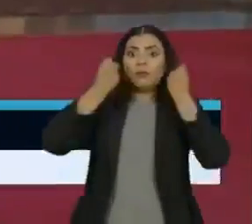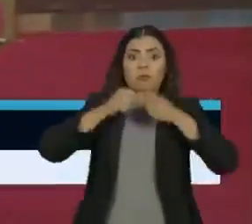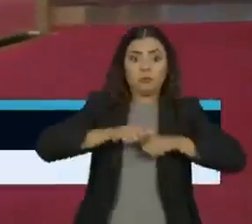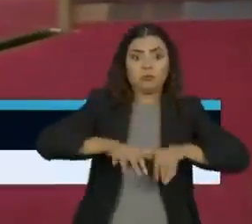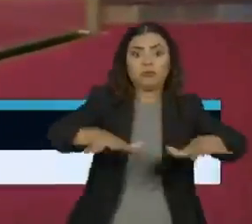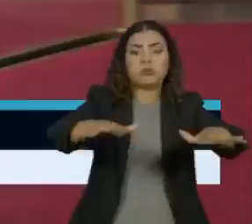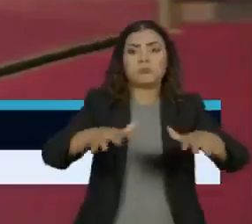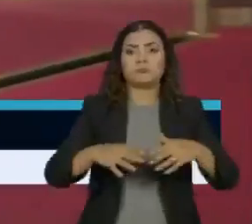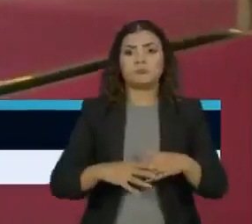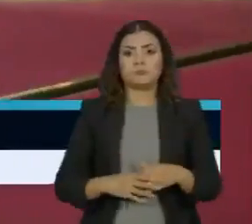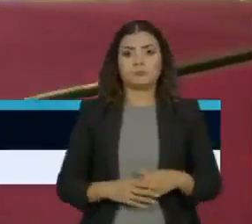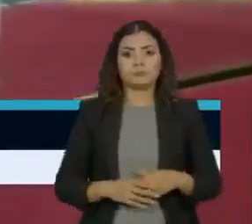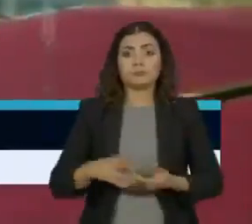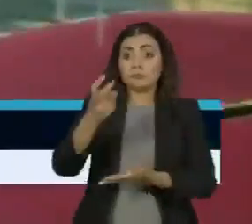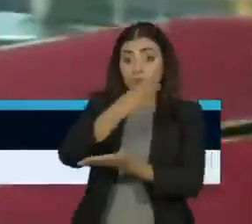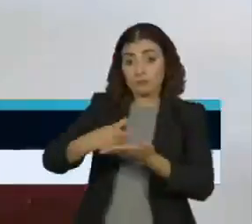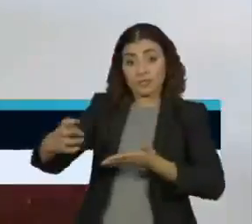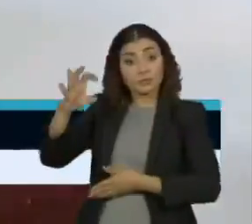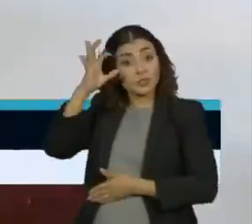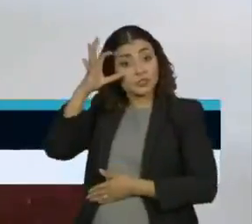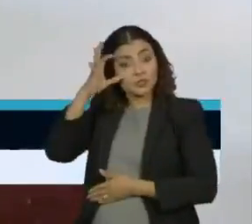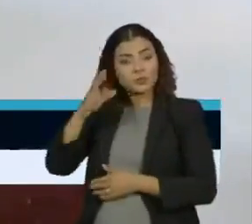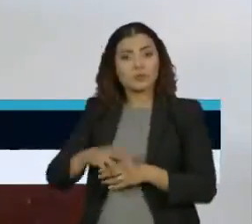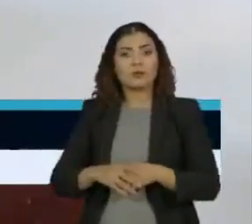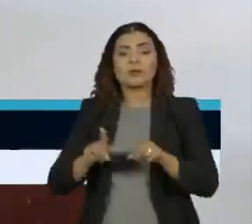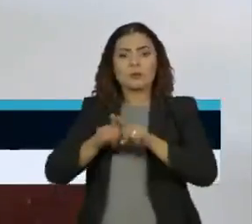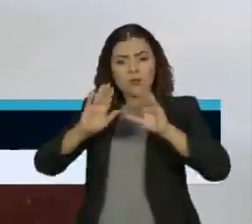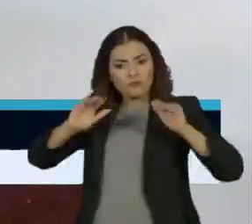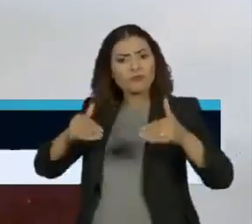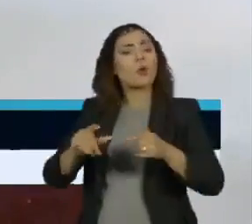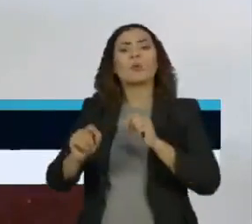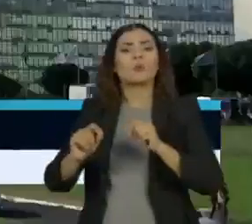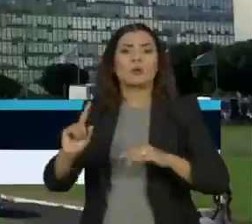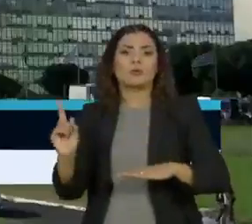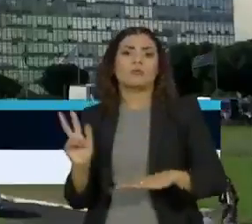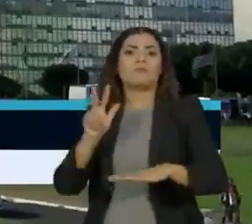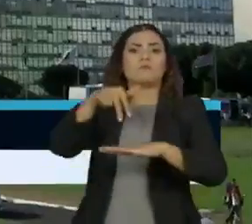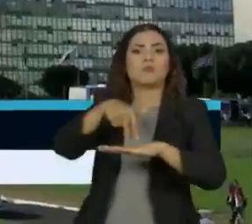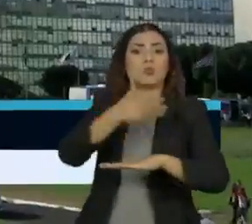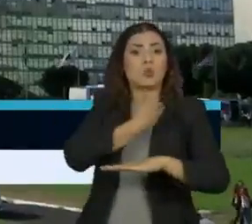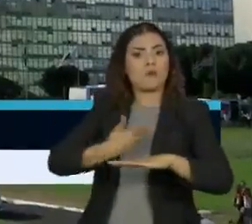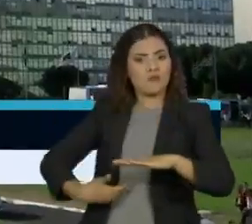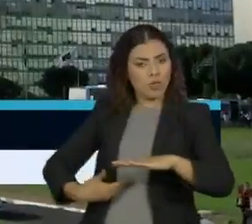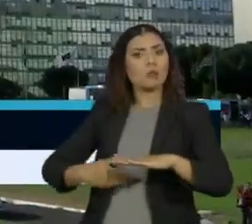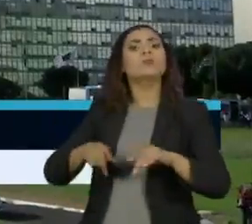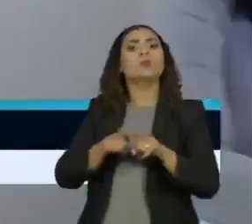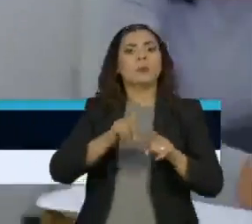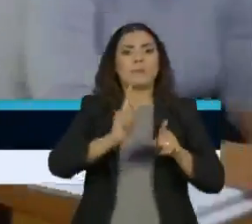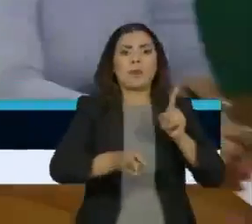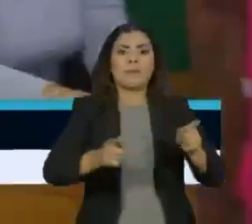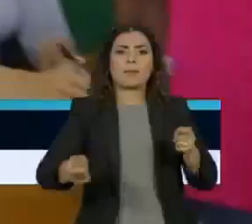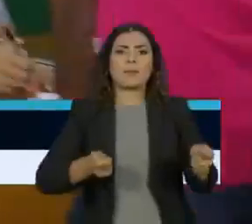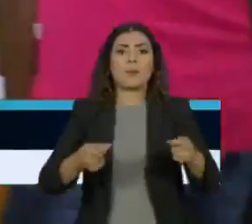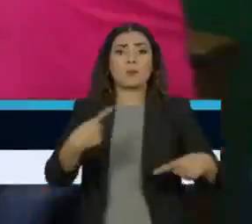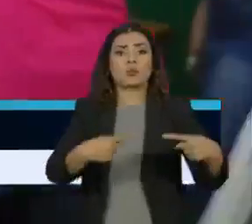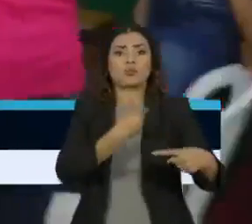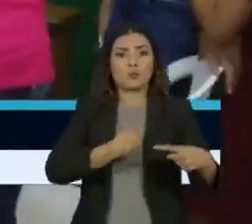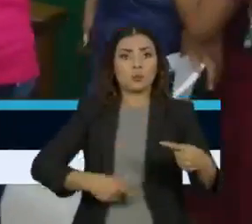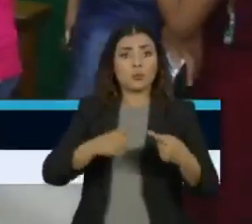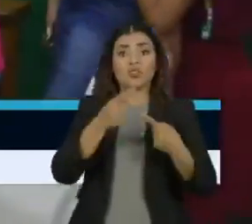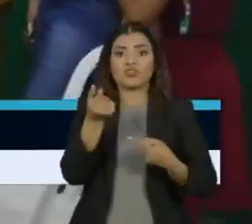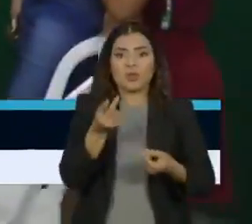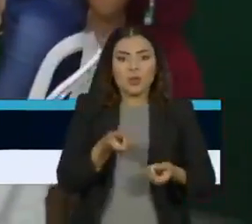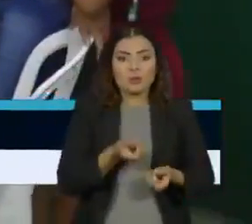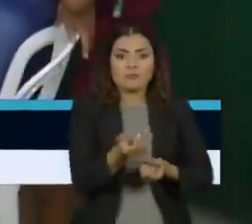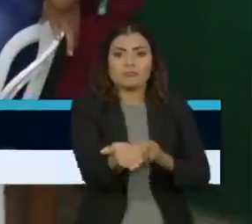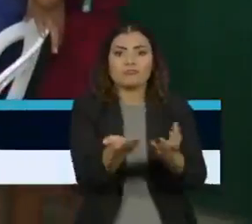ocorrer. Após o impeachment de Dilma, o modelo focado na presença do Estado e no reforço de políticas públicas, como a distribuição de